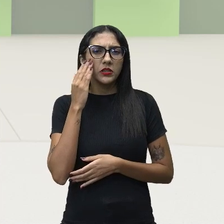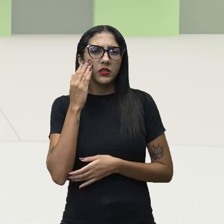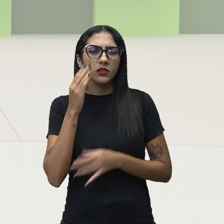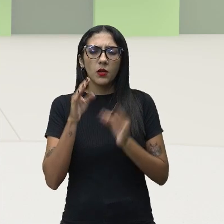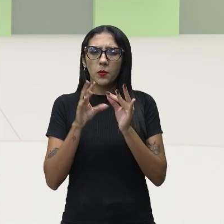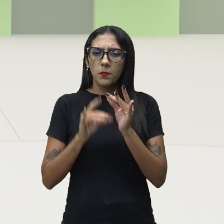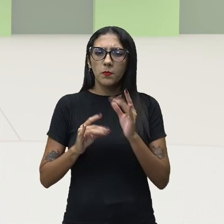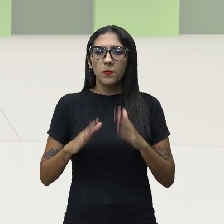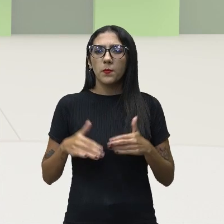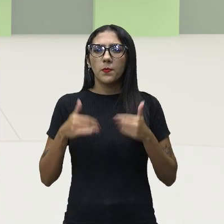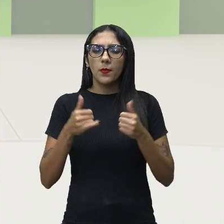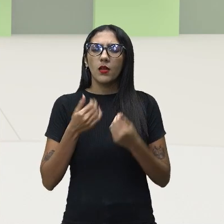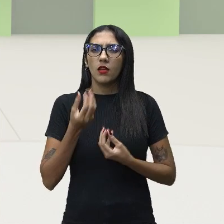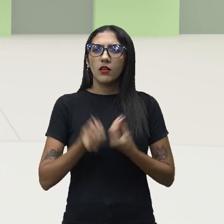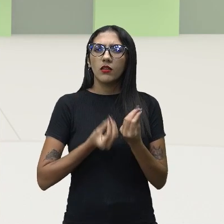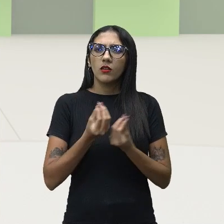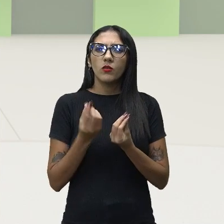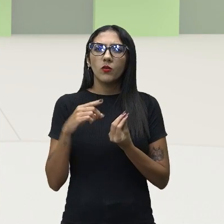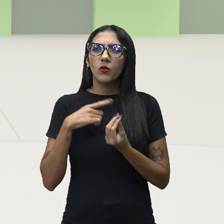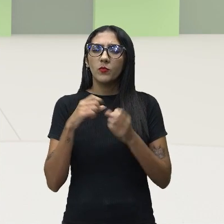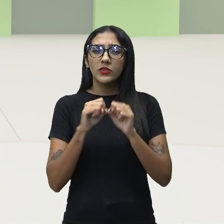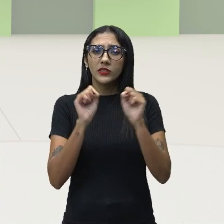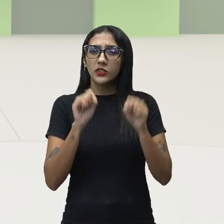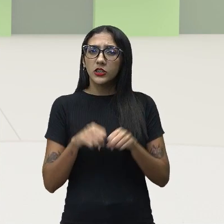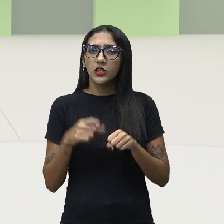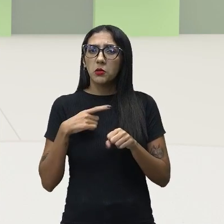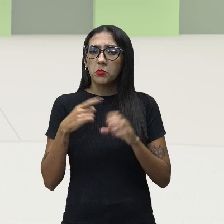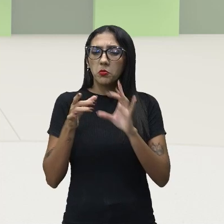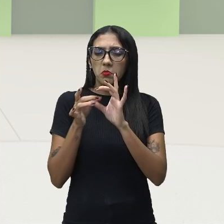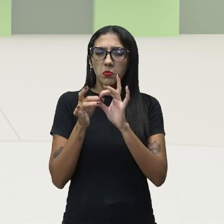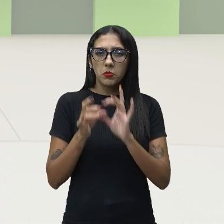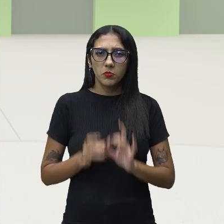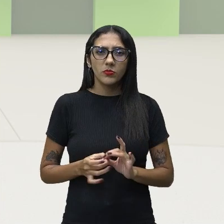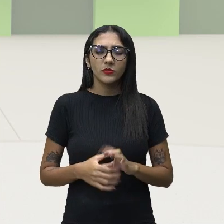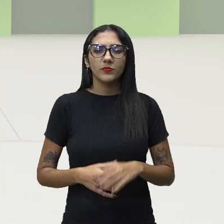pouquinho sobre como esses sistemas se integram,